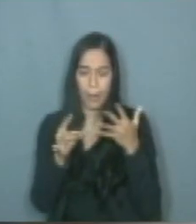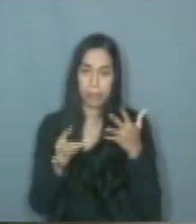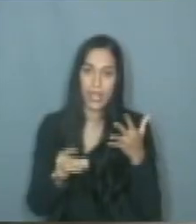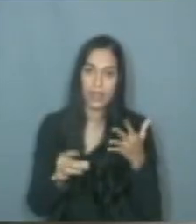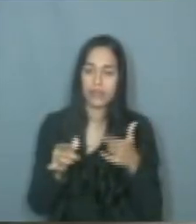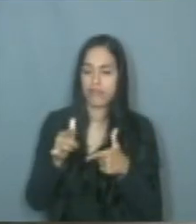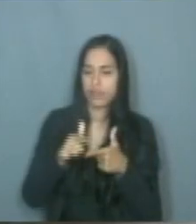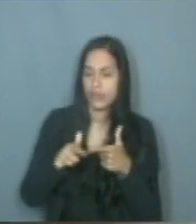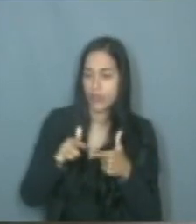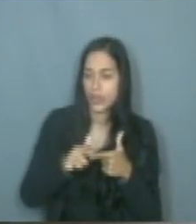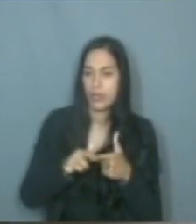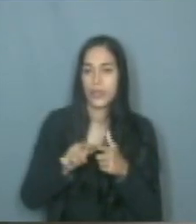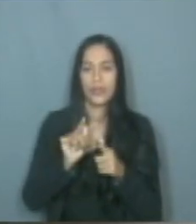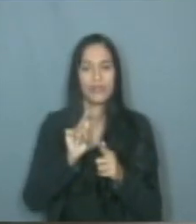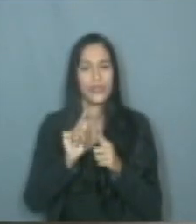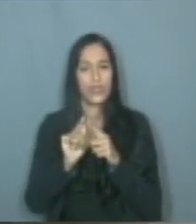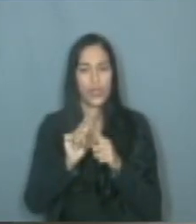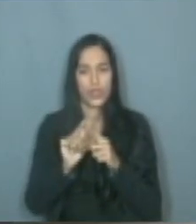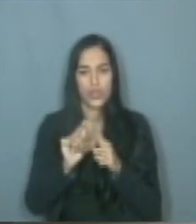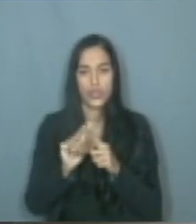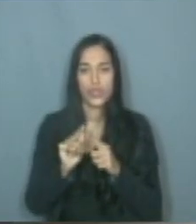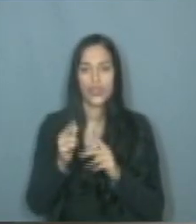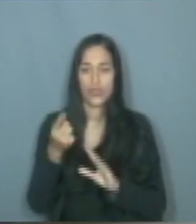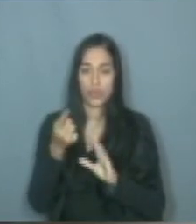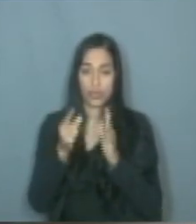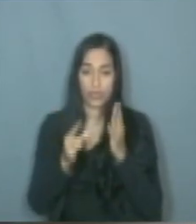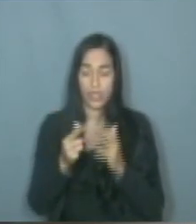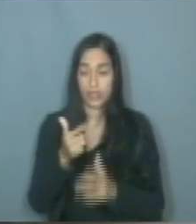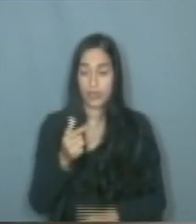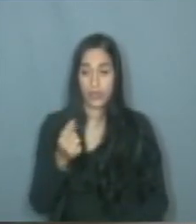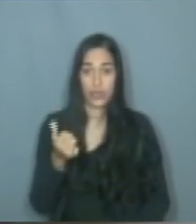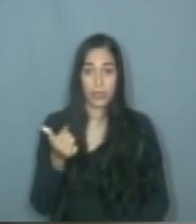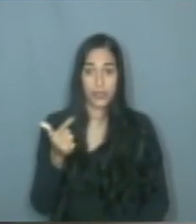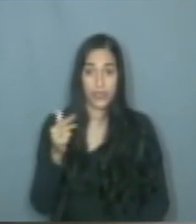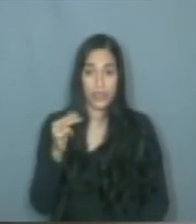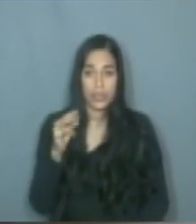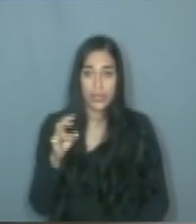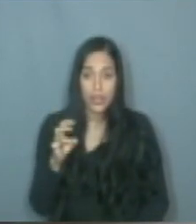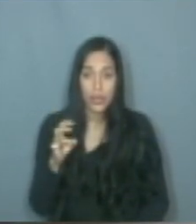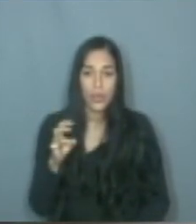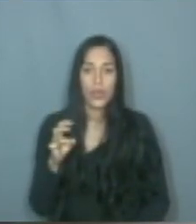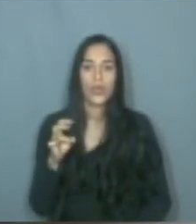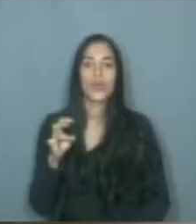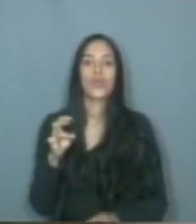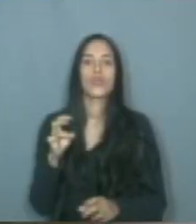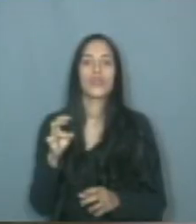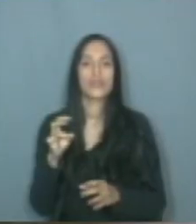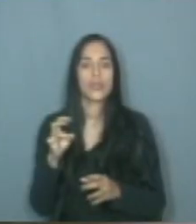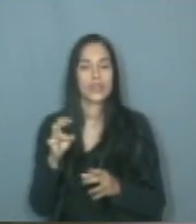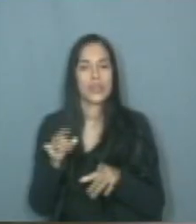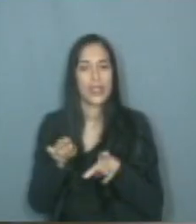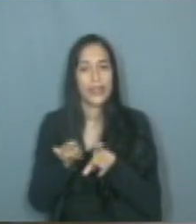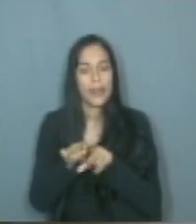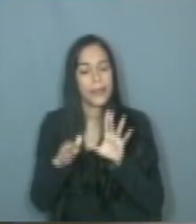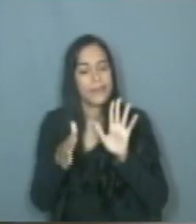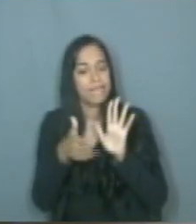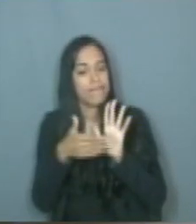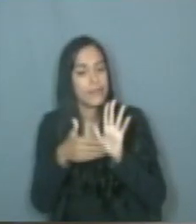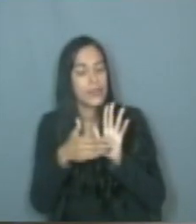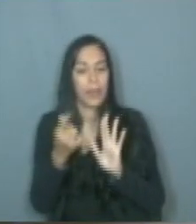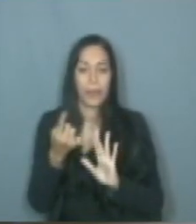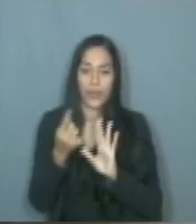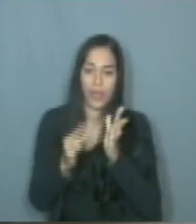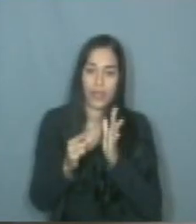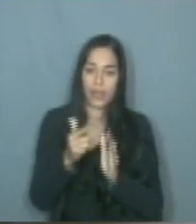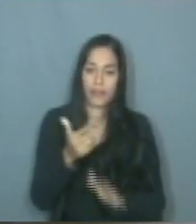falhas logísticas verificadas no Carnaval de 2025 e as medidas corretivas propostas para o